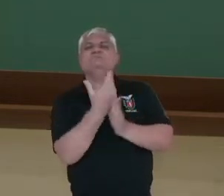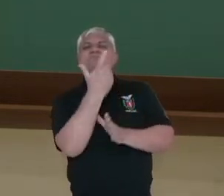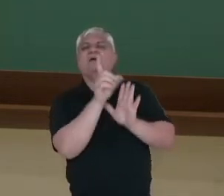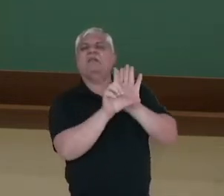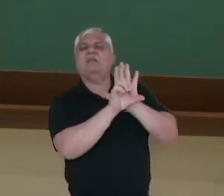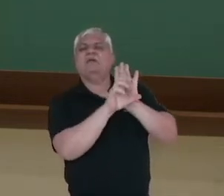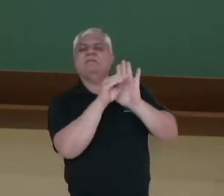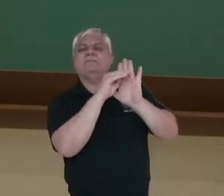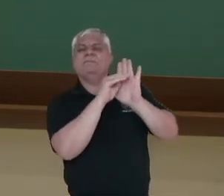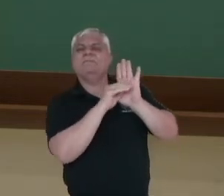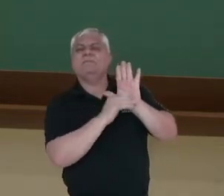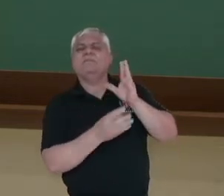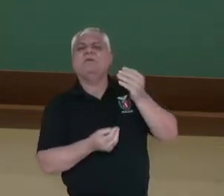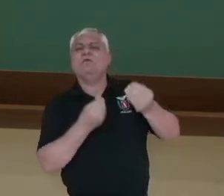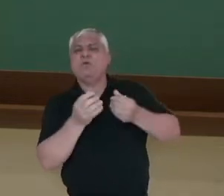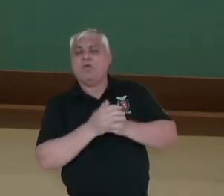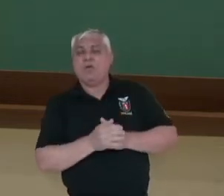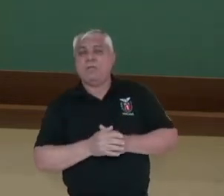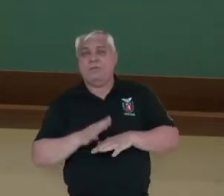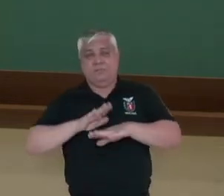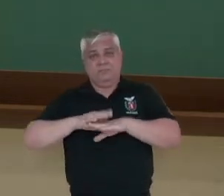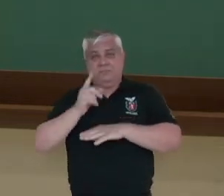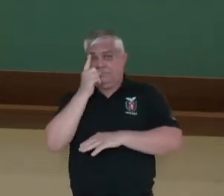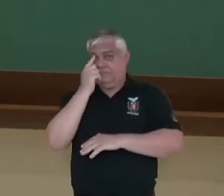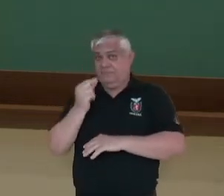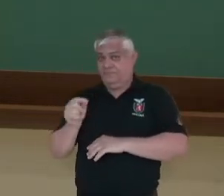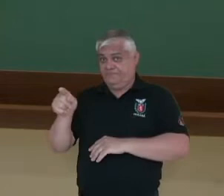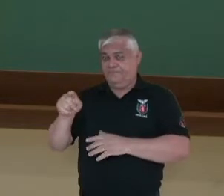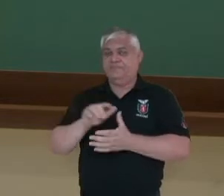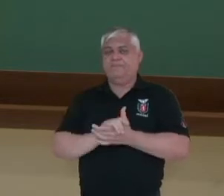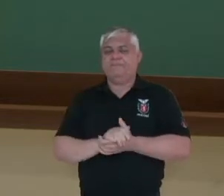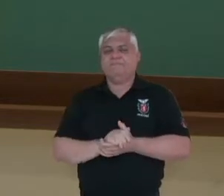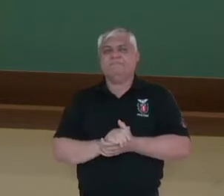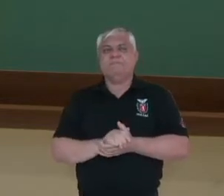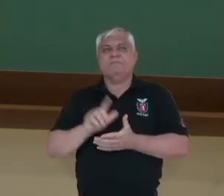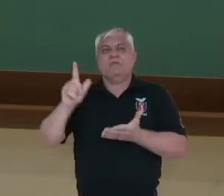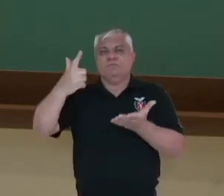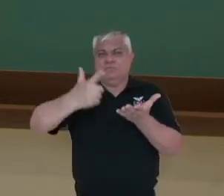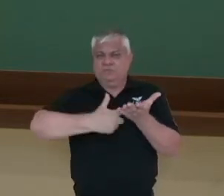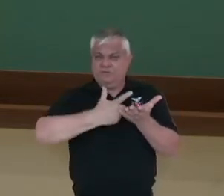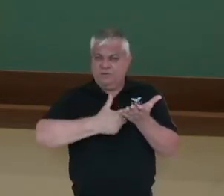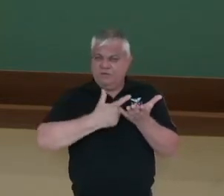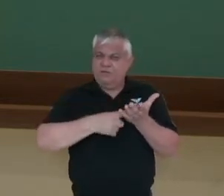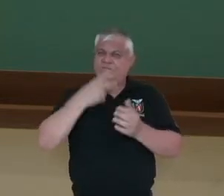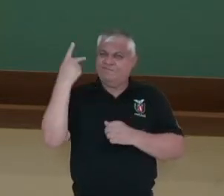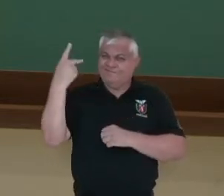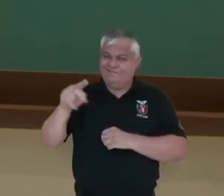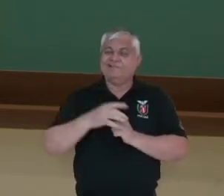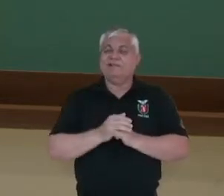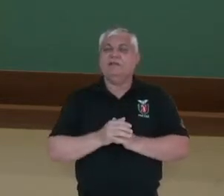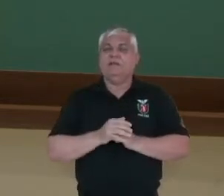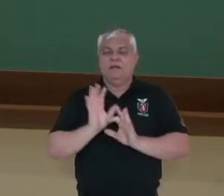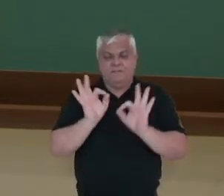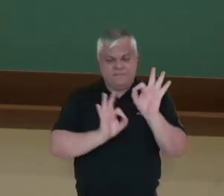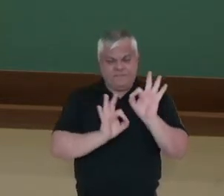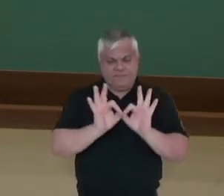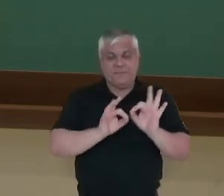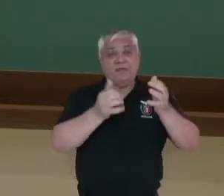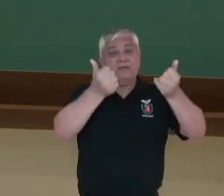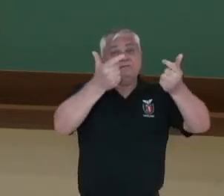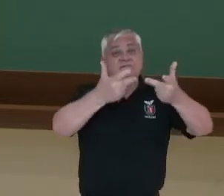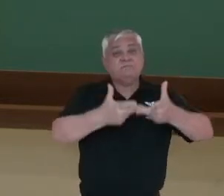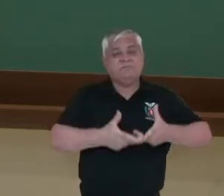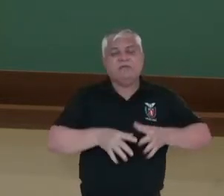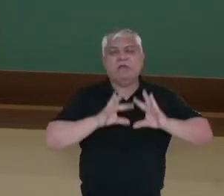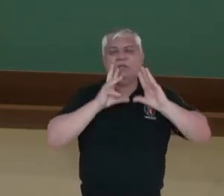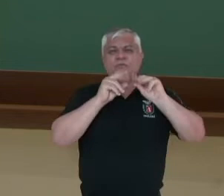das leis a partir de Montesquieu. Então, lá na sua obra, O Espírito das Leis, Montesquieu vai fazer toda